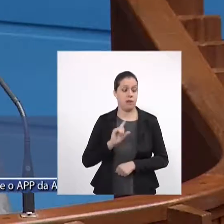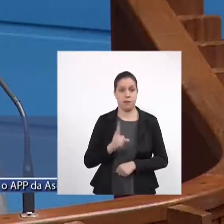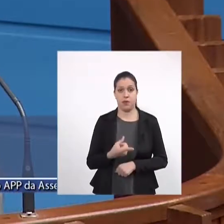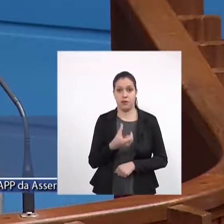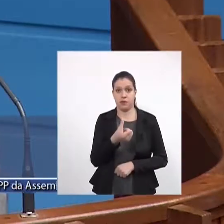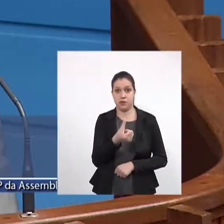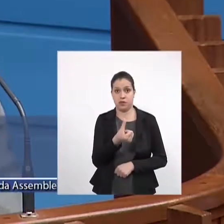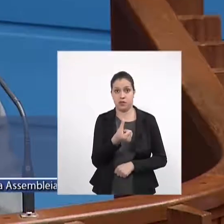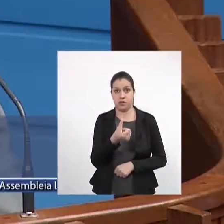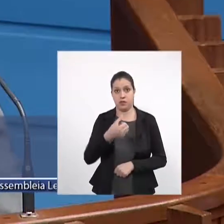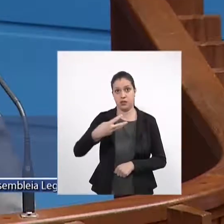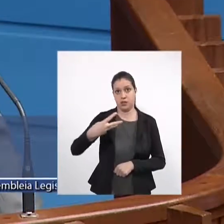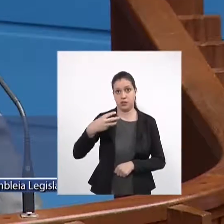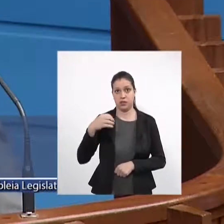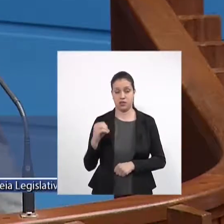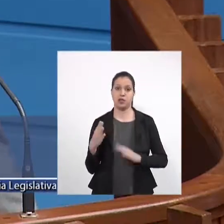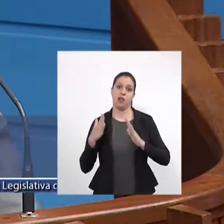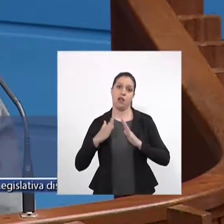1.630 casas.